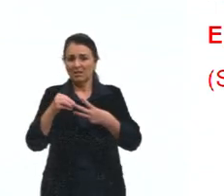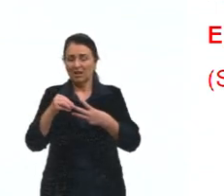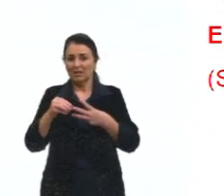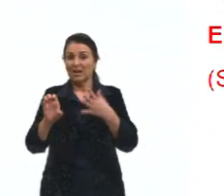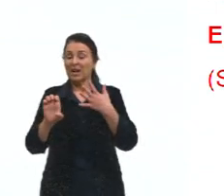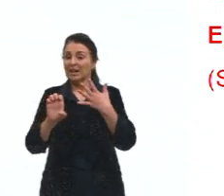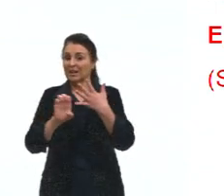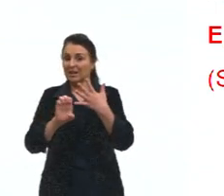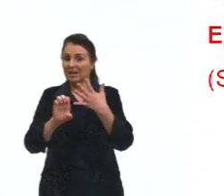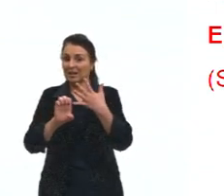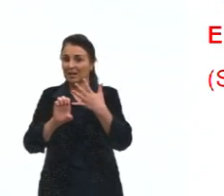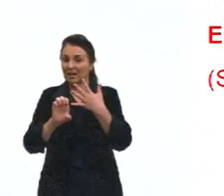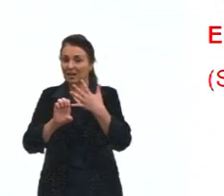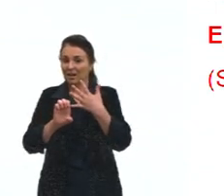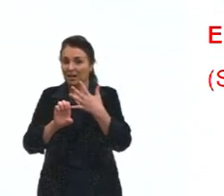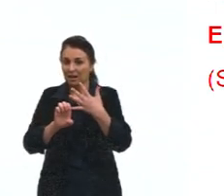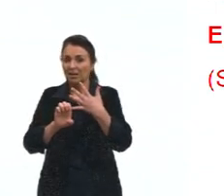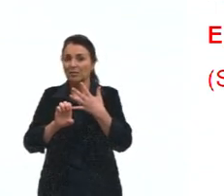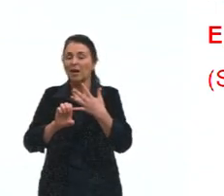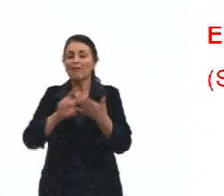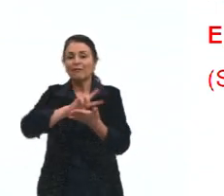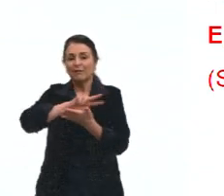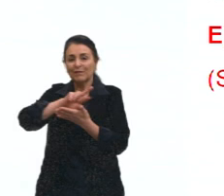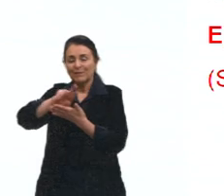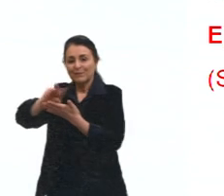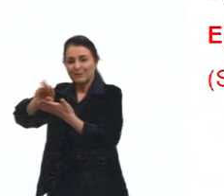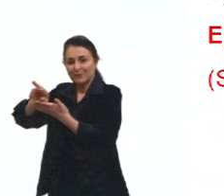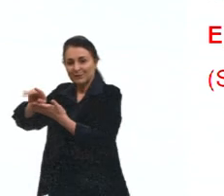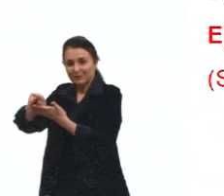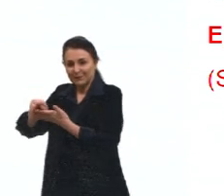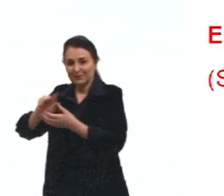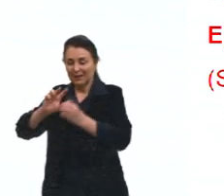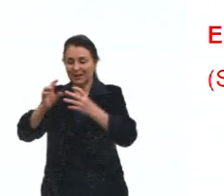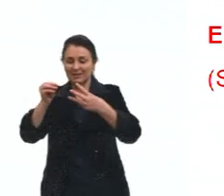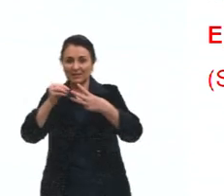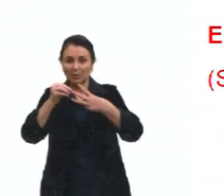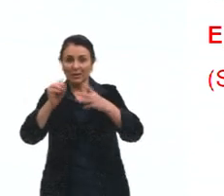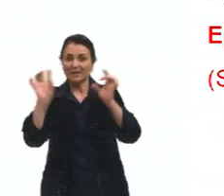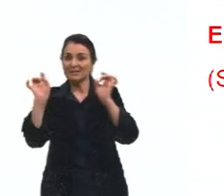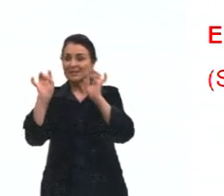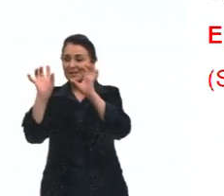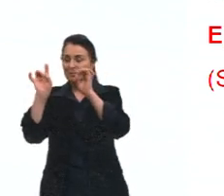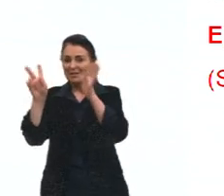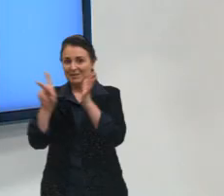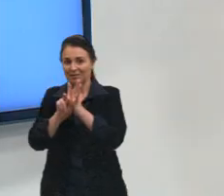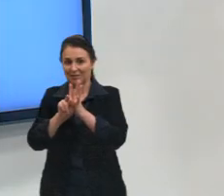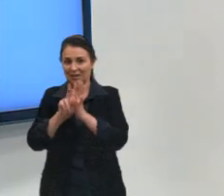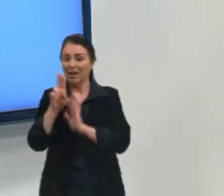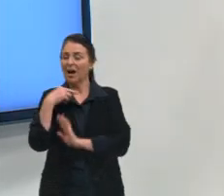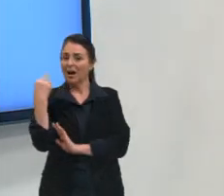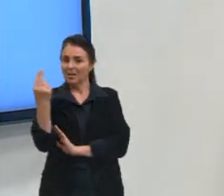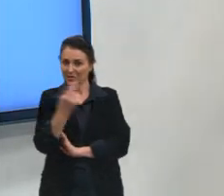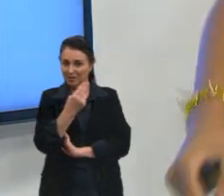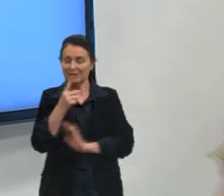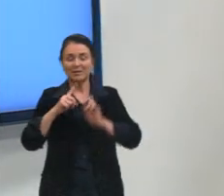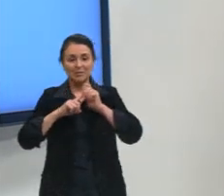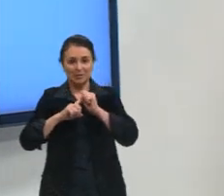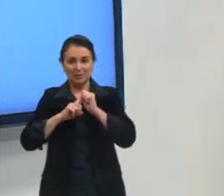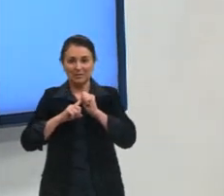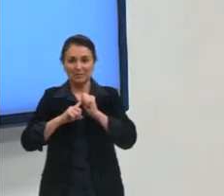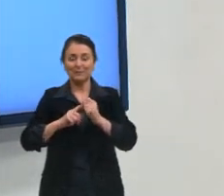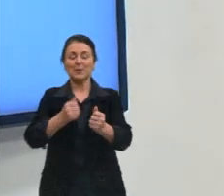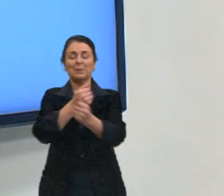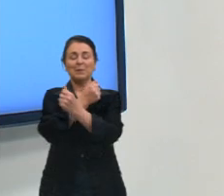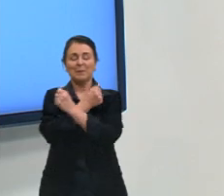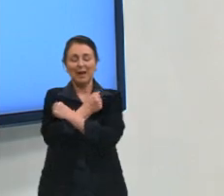é a certa danificando estruturas específicas a célula bacteriana inclusive as nossas essenciais gente um